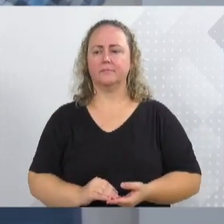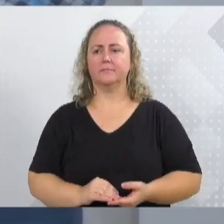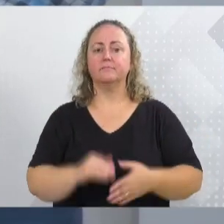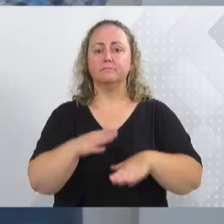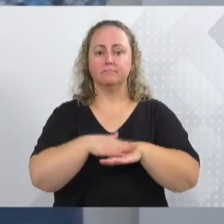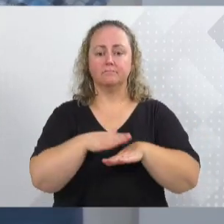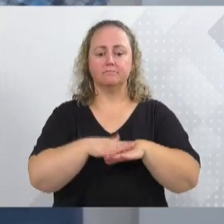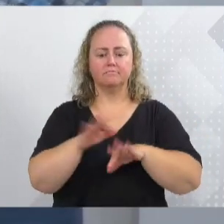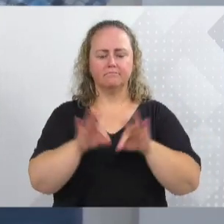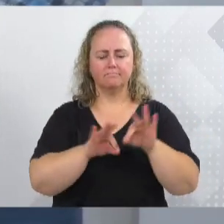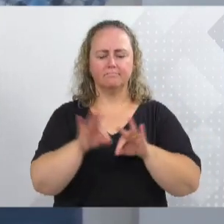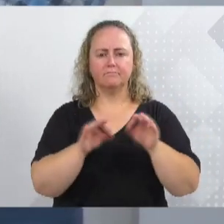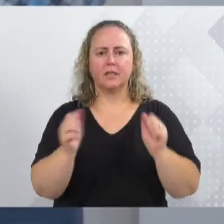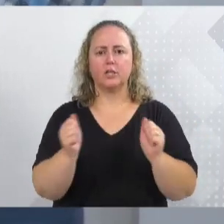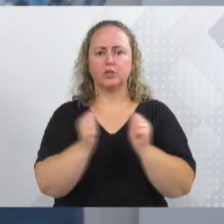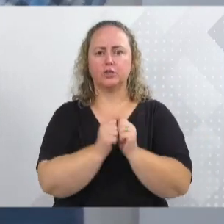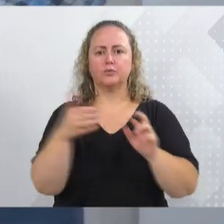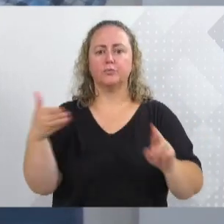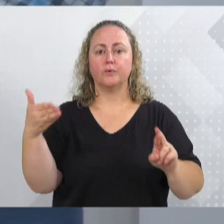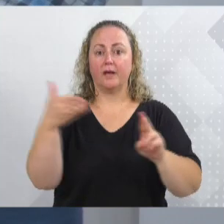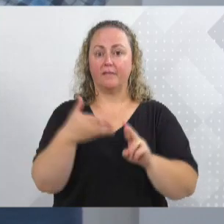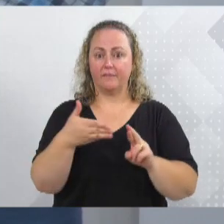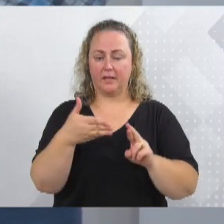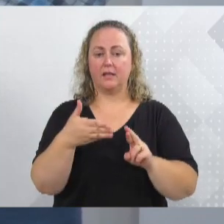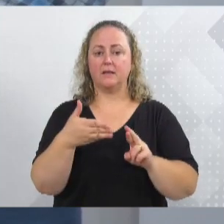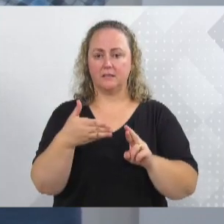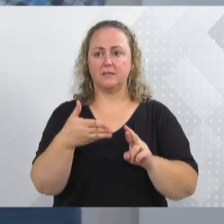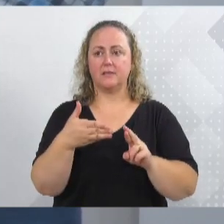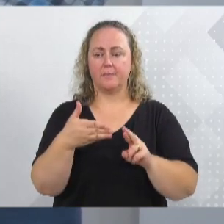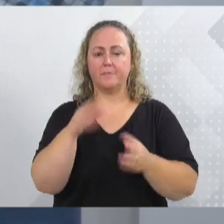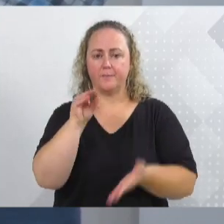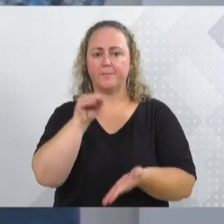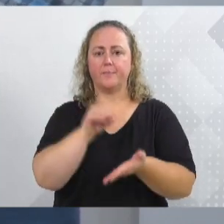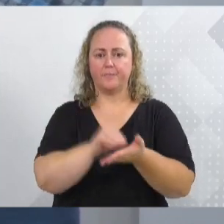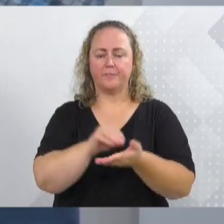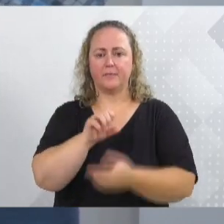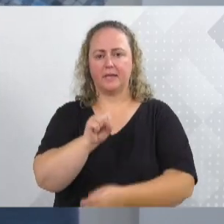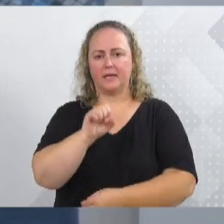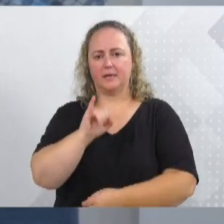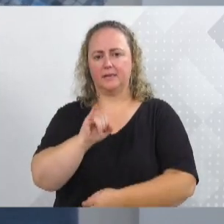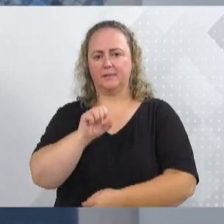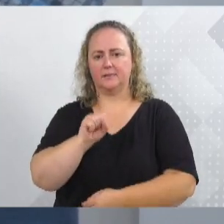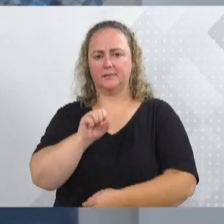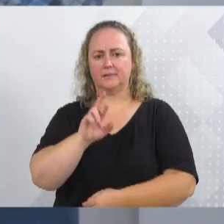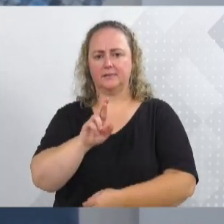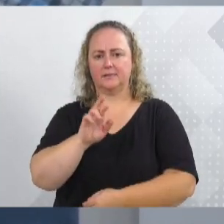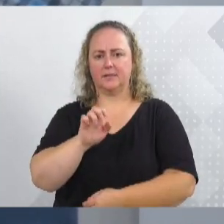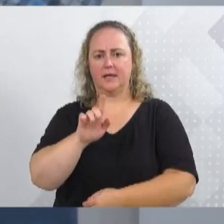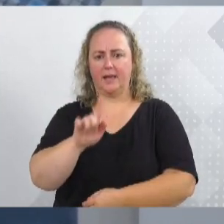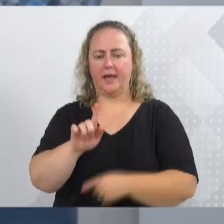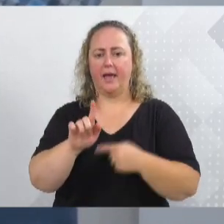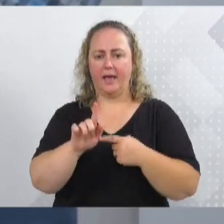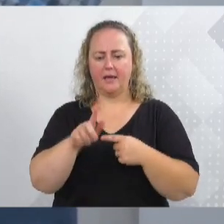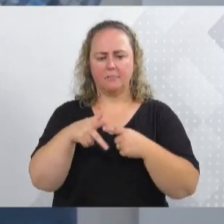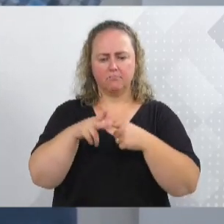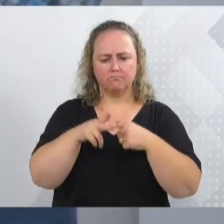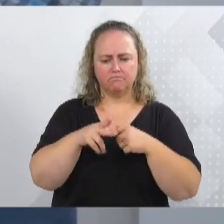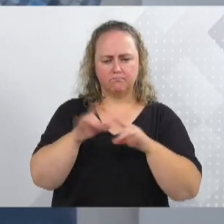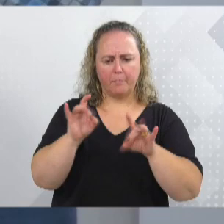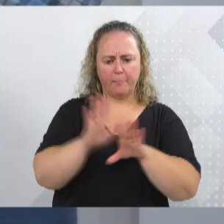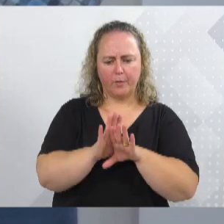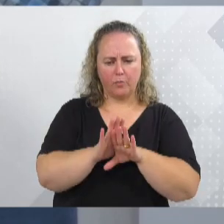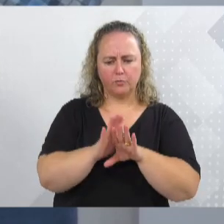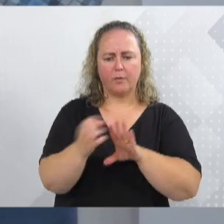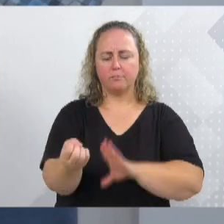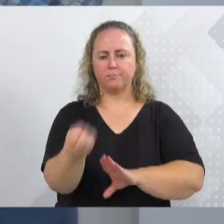esse encaminhamento através de uma referência, né, é colocado no CISREG, o regulador vai regular isso e isso vai chegar para a gente.